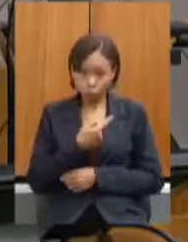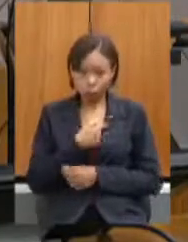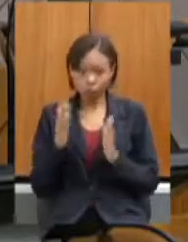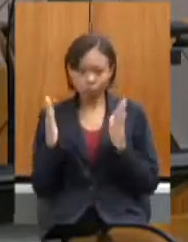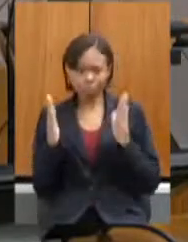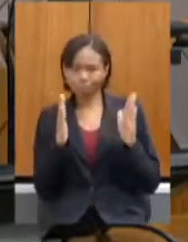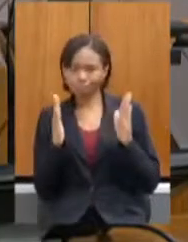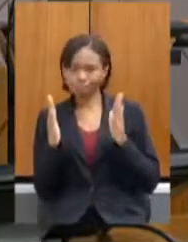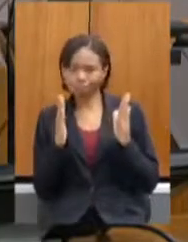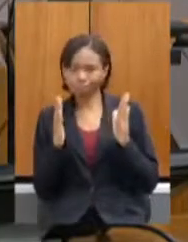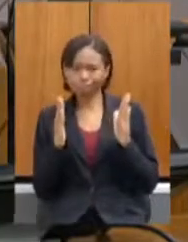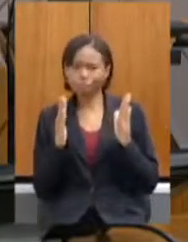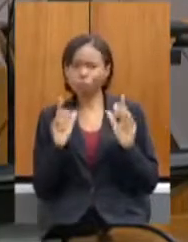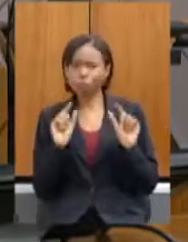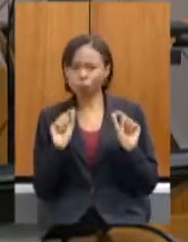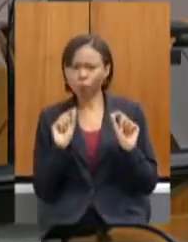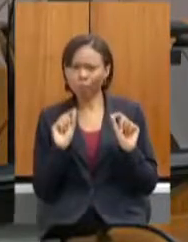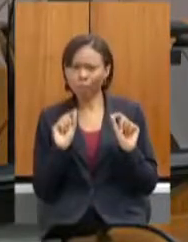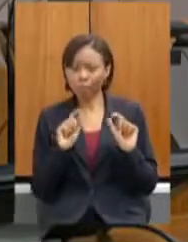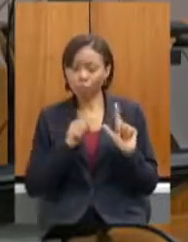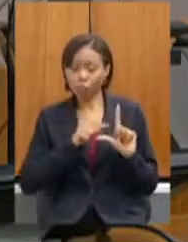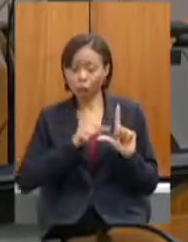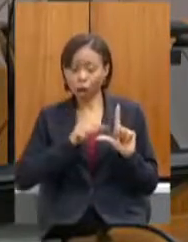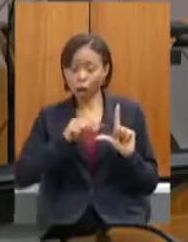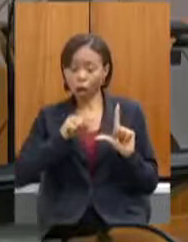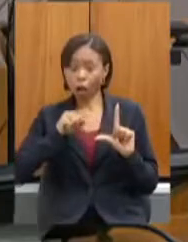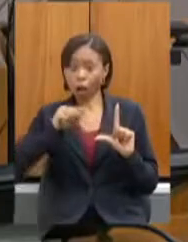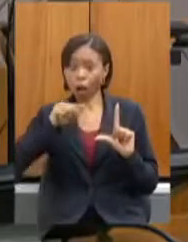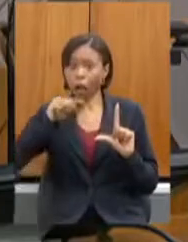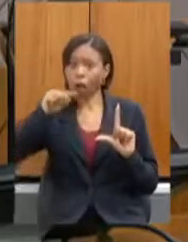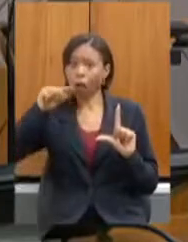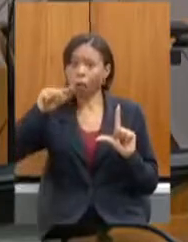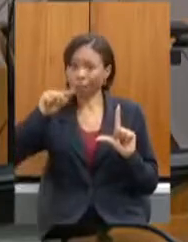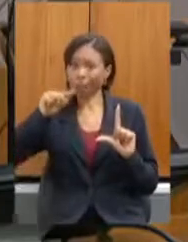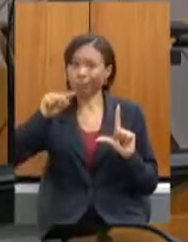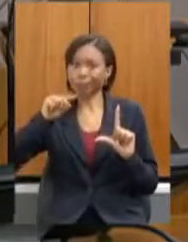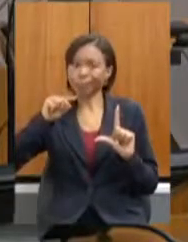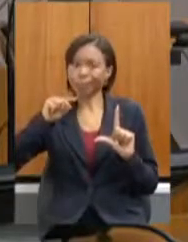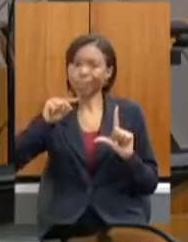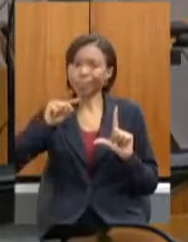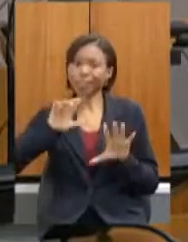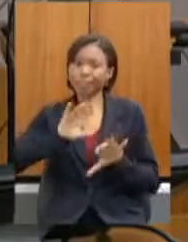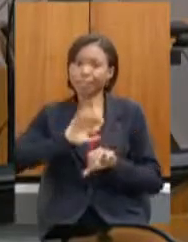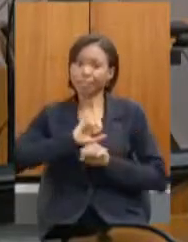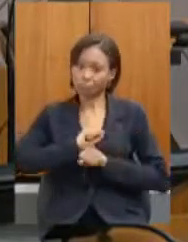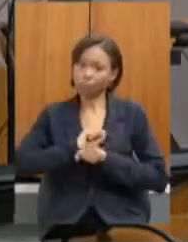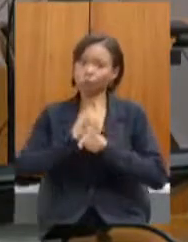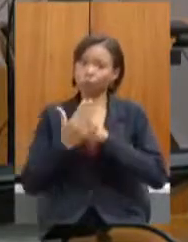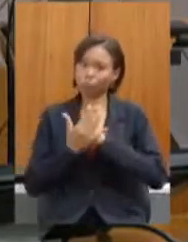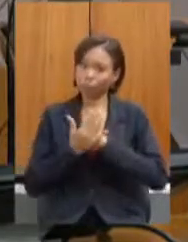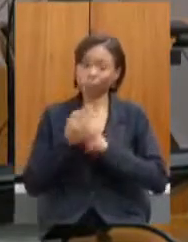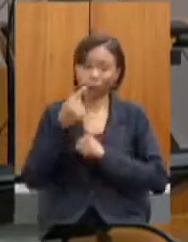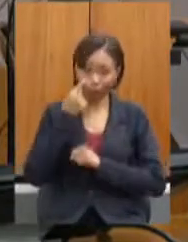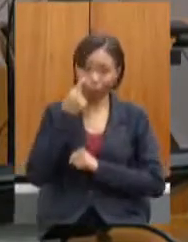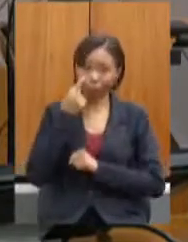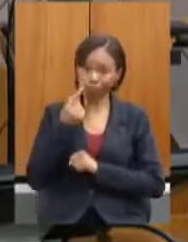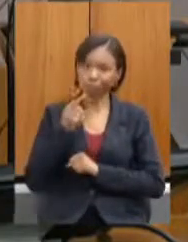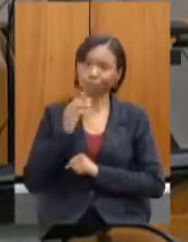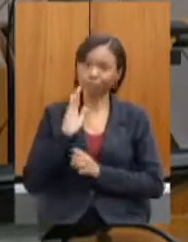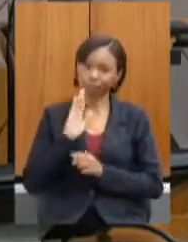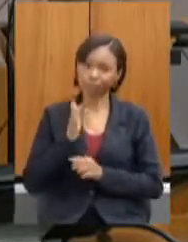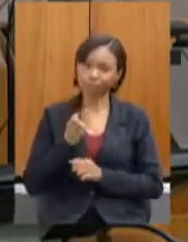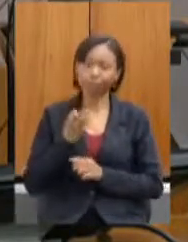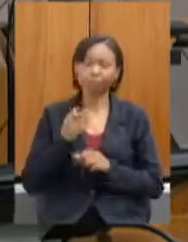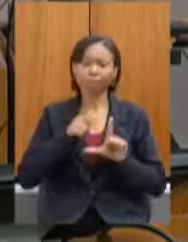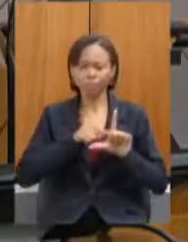que é um momento de aumento de caso isso é nit Nós estamos vendo com clareza é esse momento de aumento